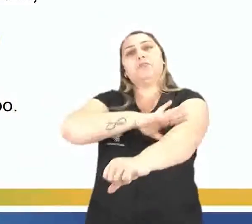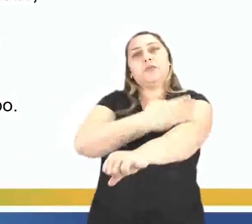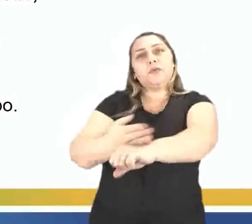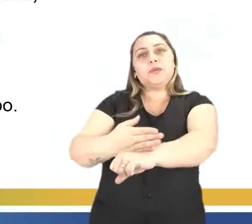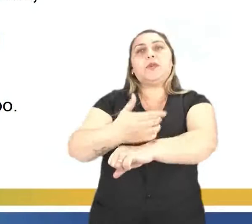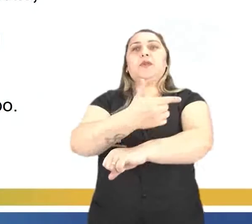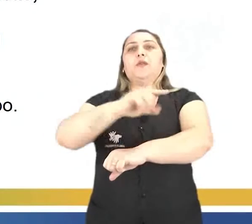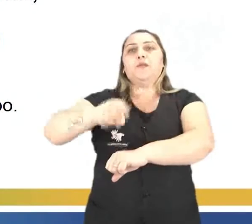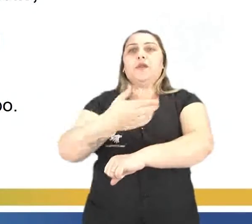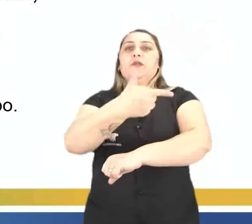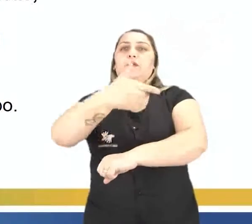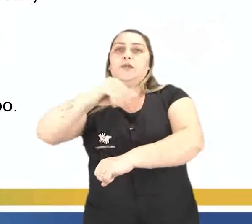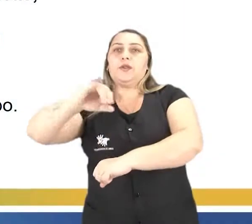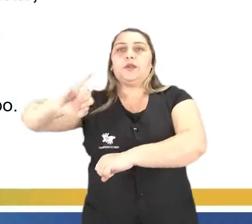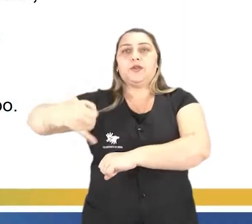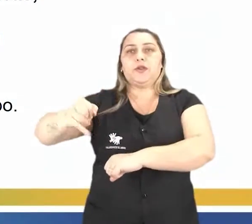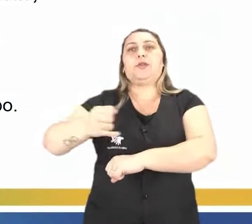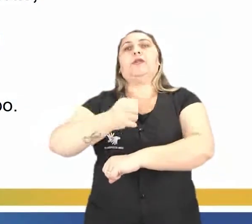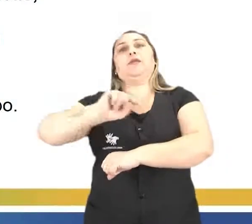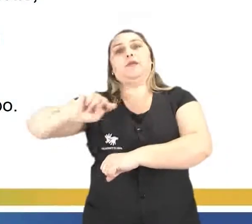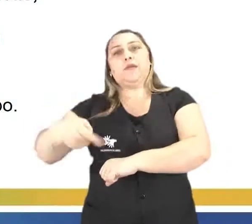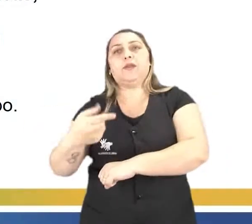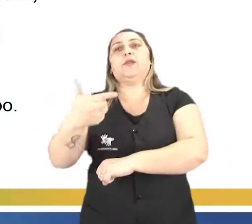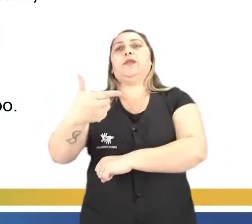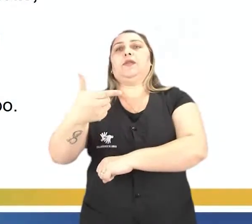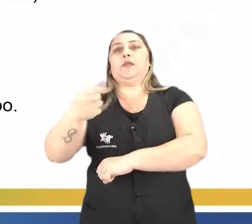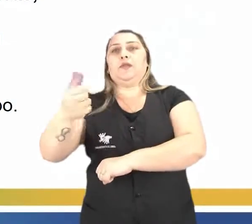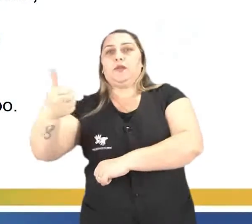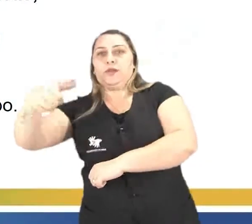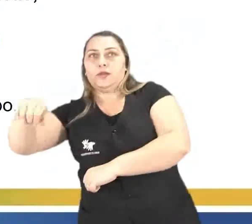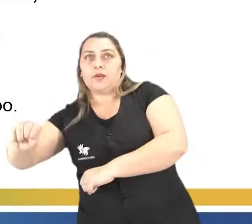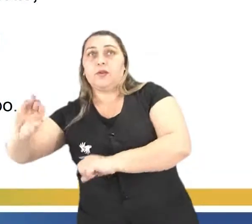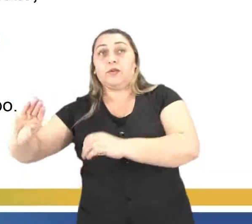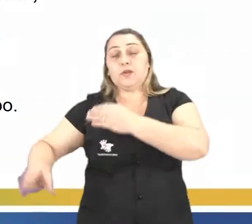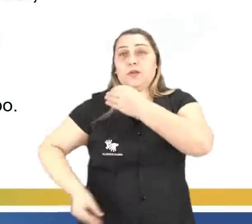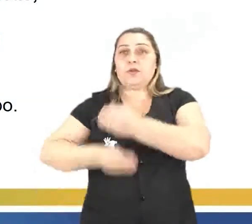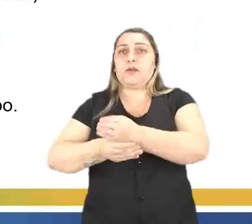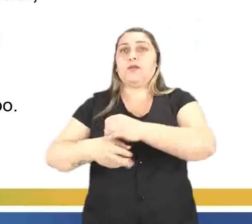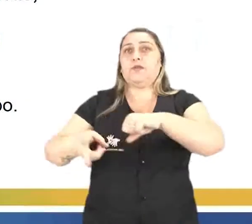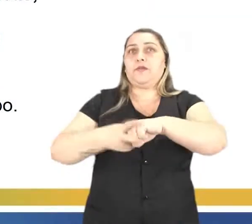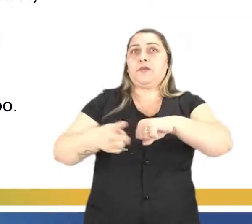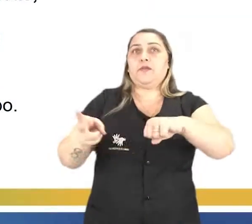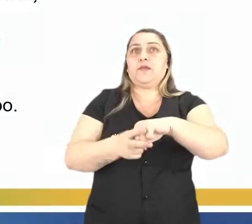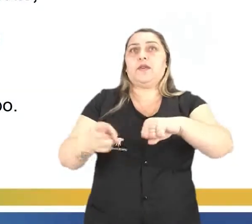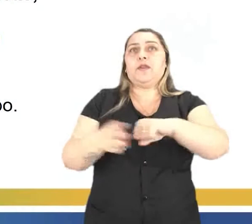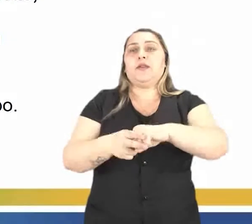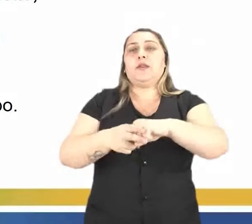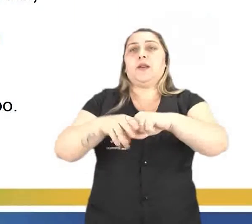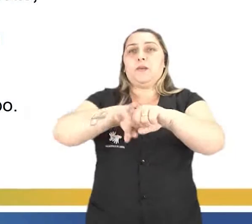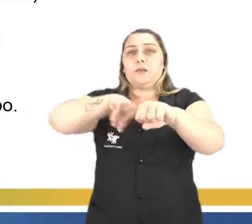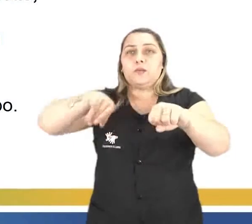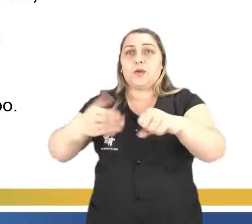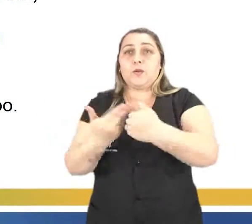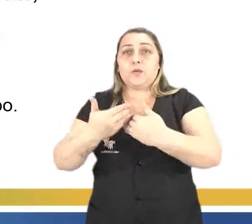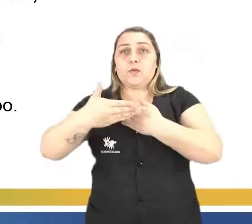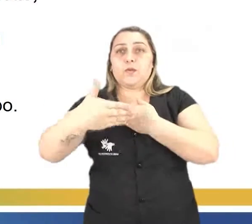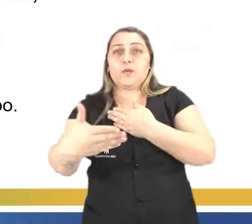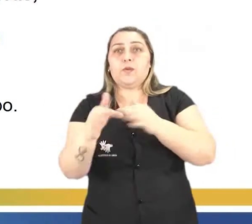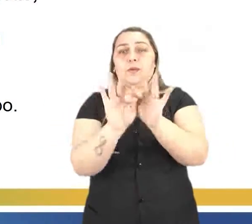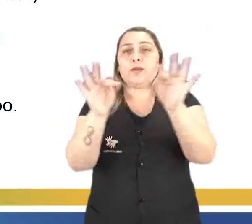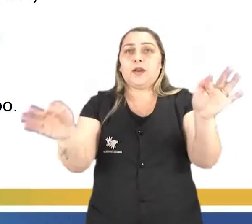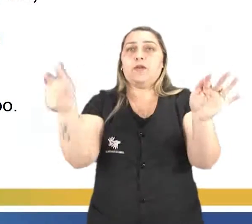20 de janeiro de 2019, por exemplo. Nos complementos verbais deslocados para o começo da